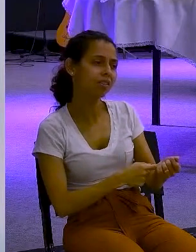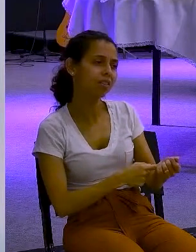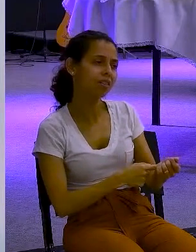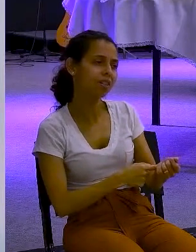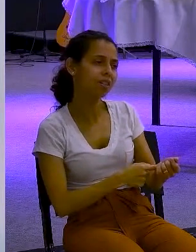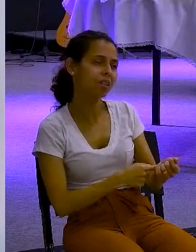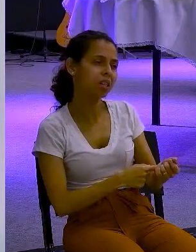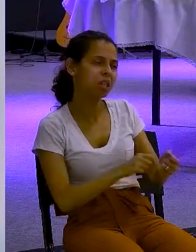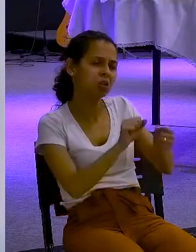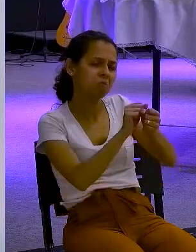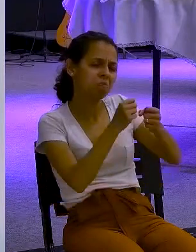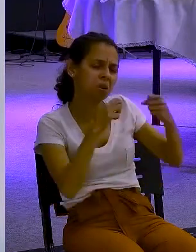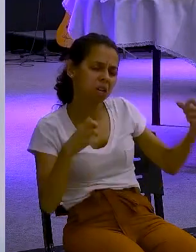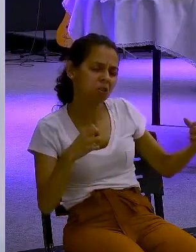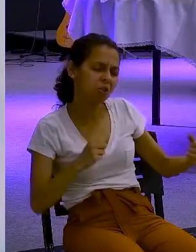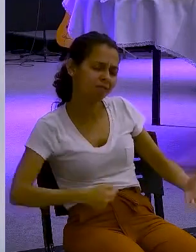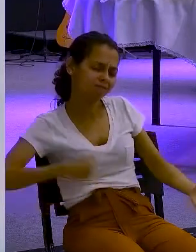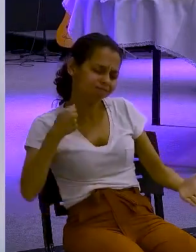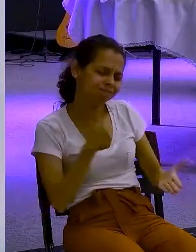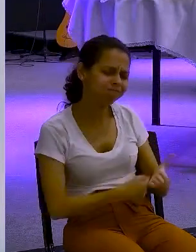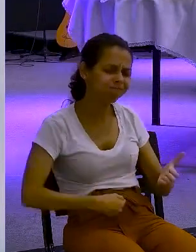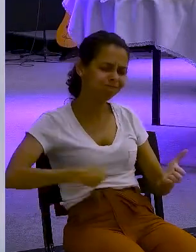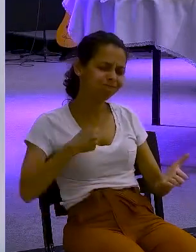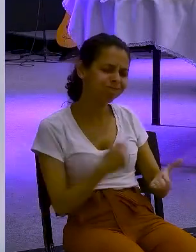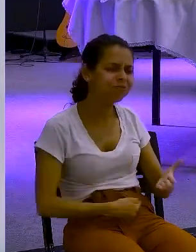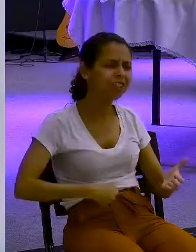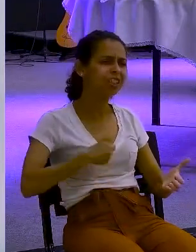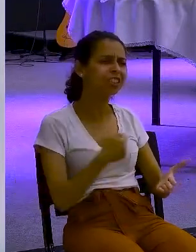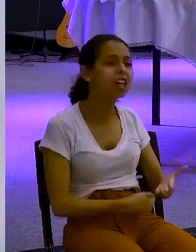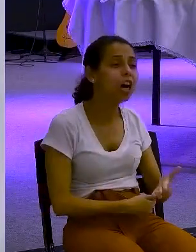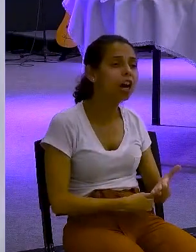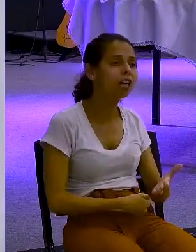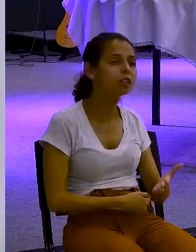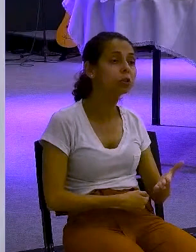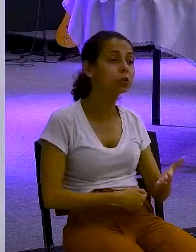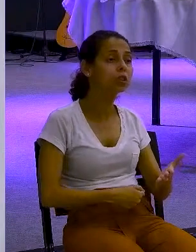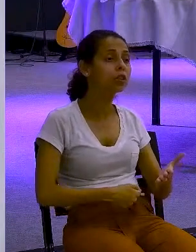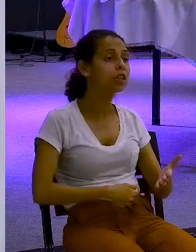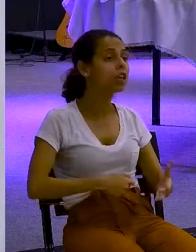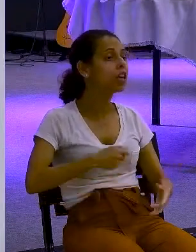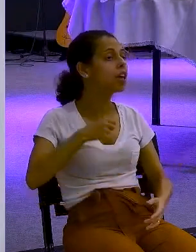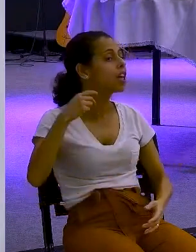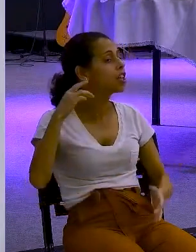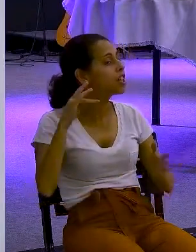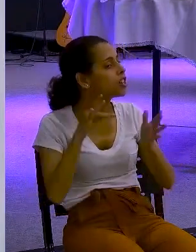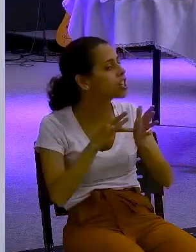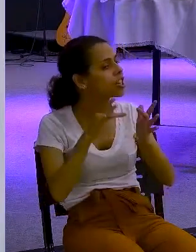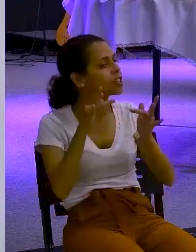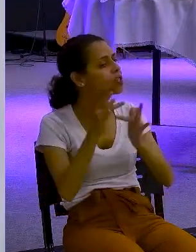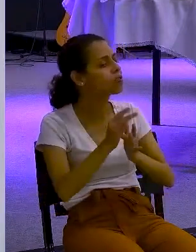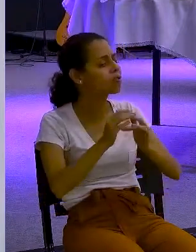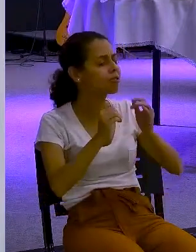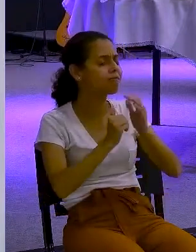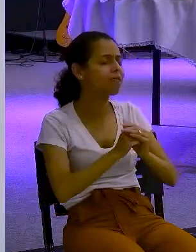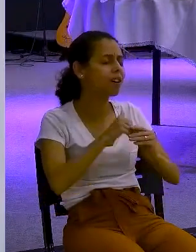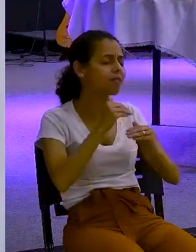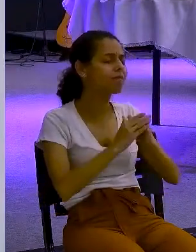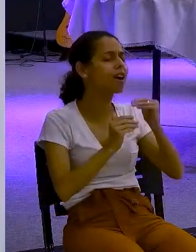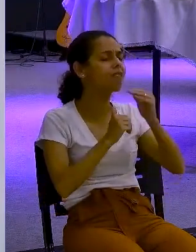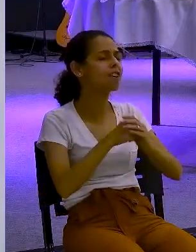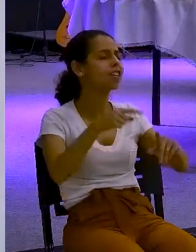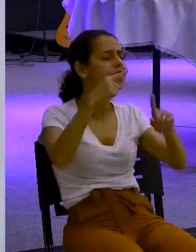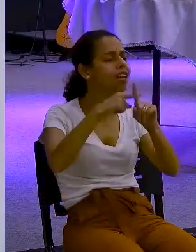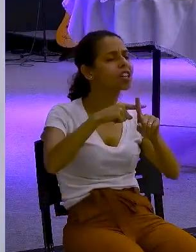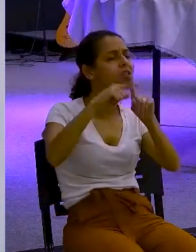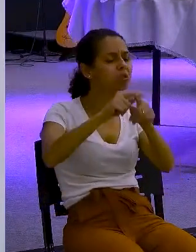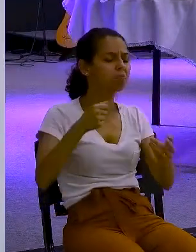o maior esforço que alguém poderia fazer por você já foi feito, e foi feito por Ele naquela cruz, pagando o preço pelo seu pecado. E